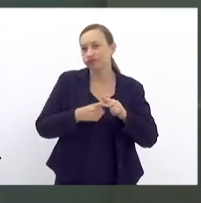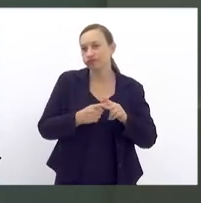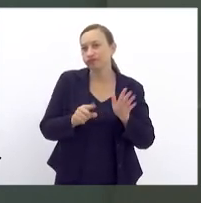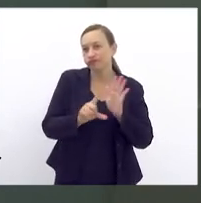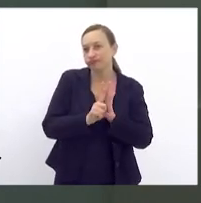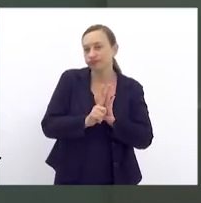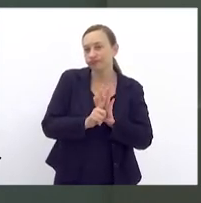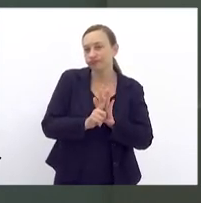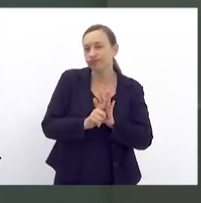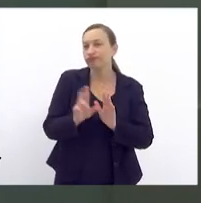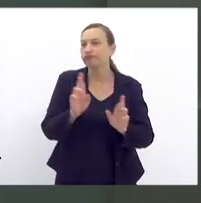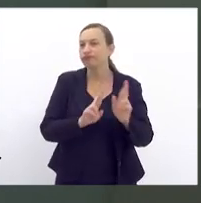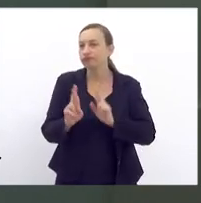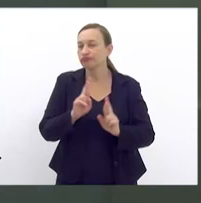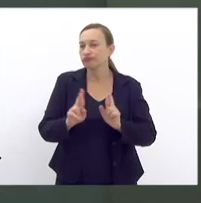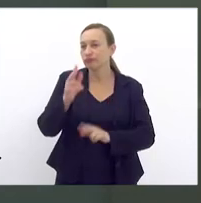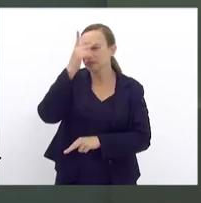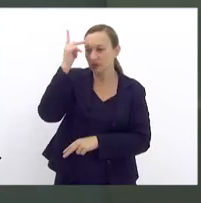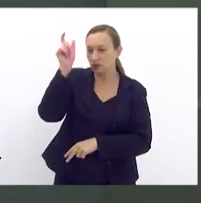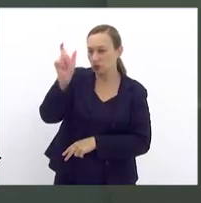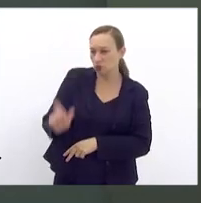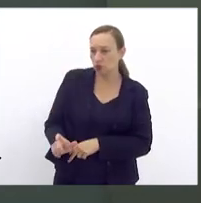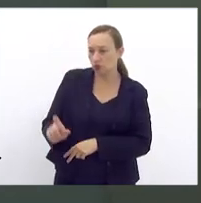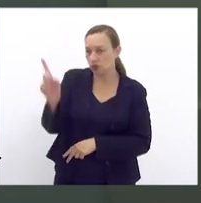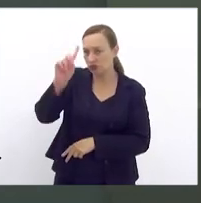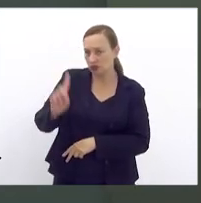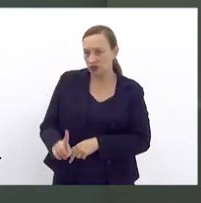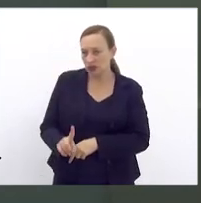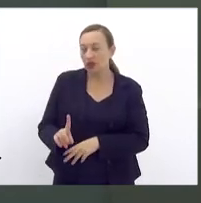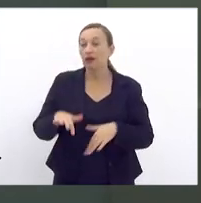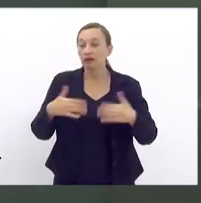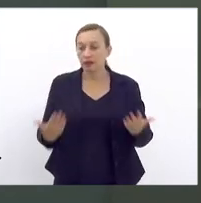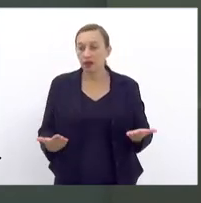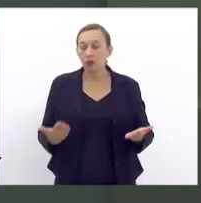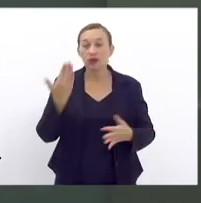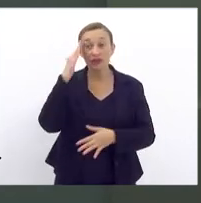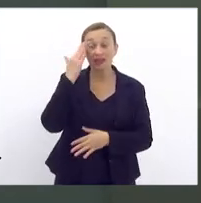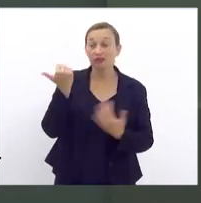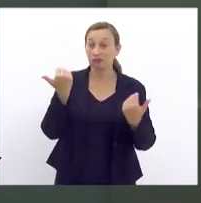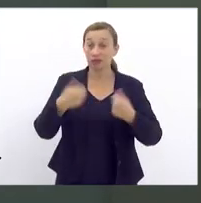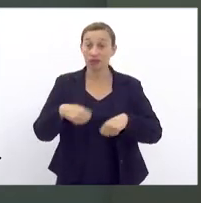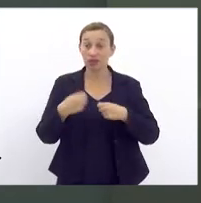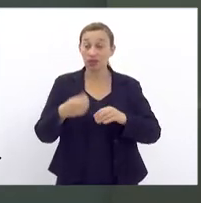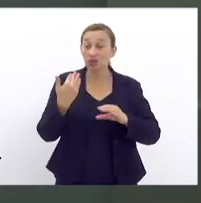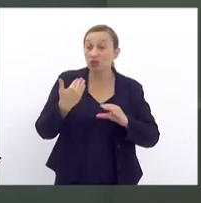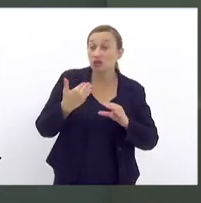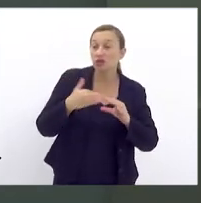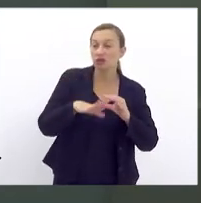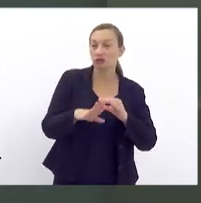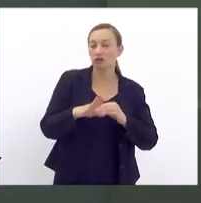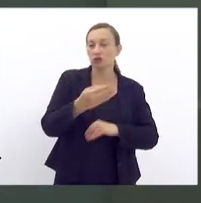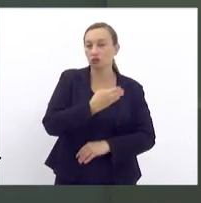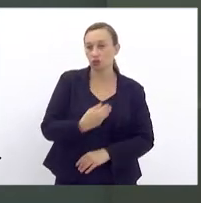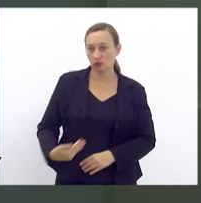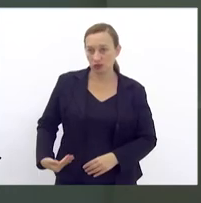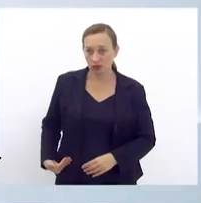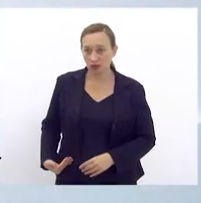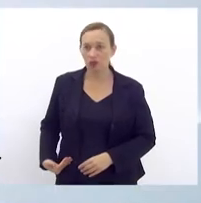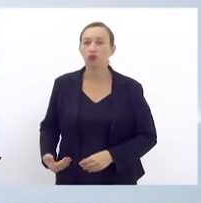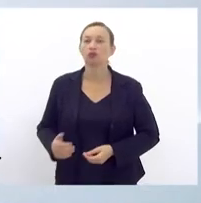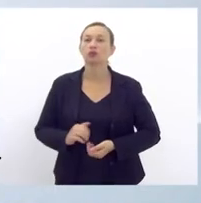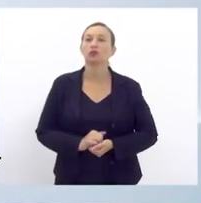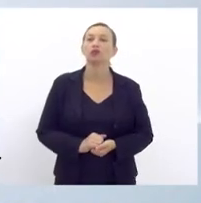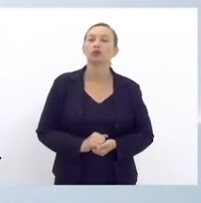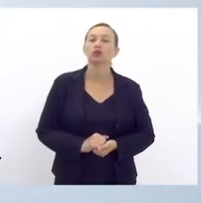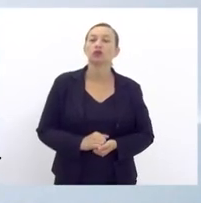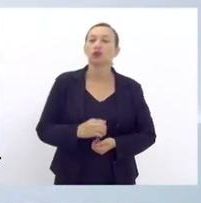legislação com relação a pessoa com deficiência então entendendo essa necessidade a gente enviou para o governador é